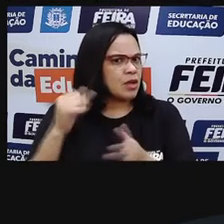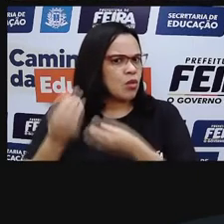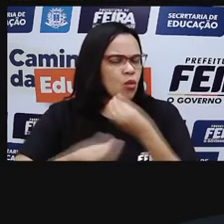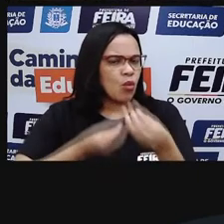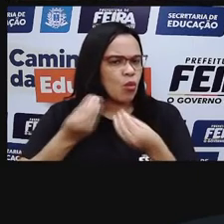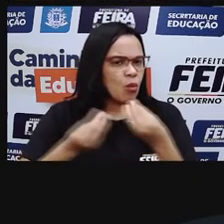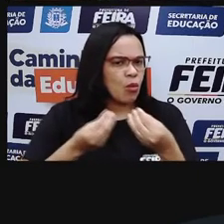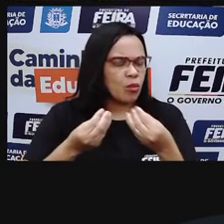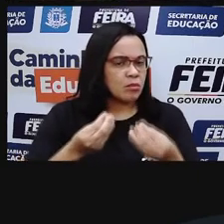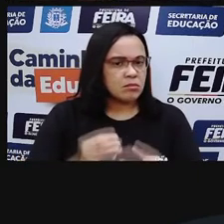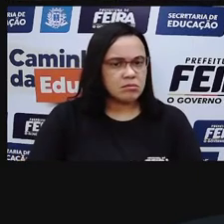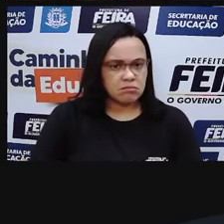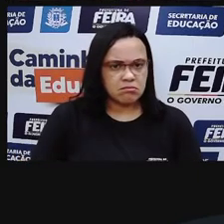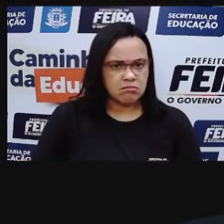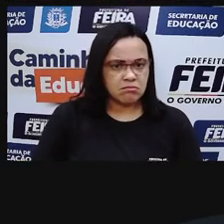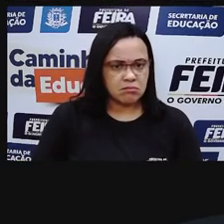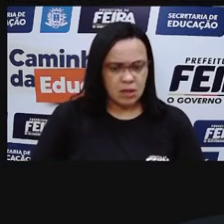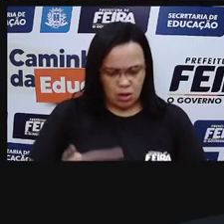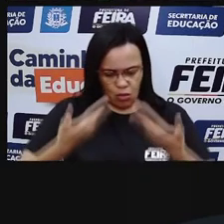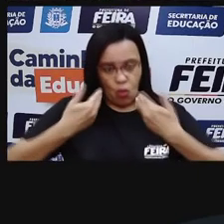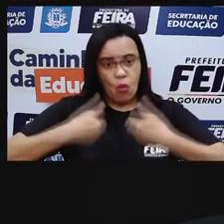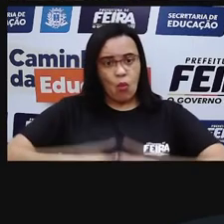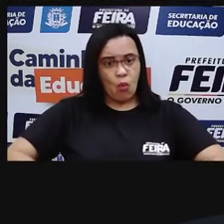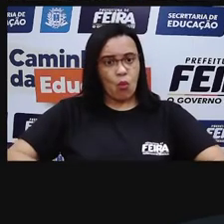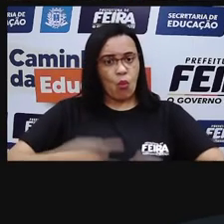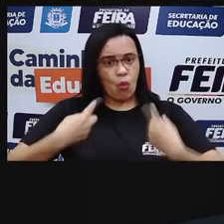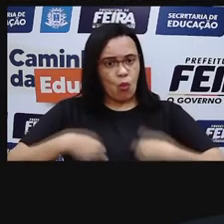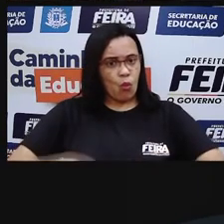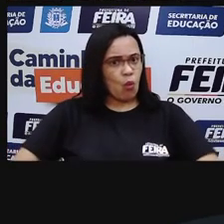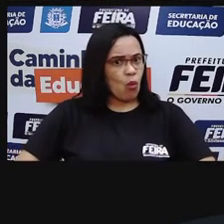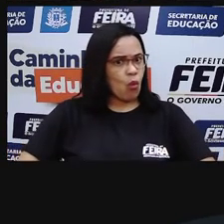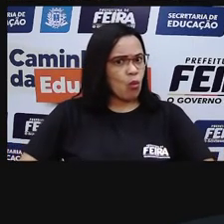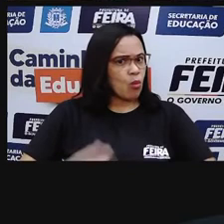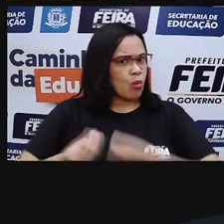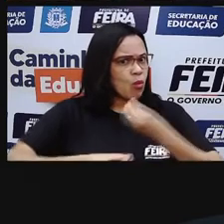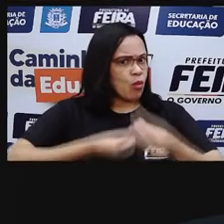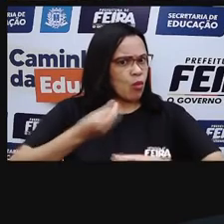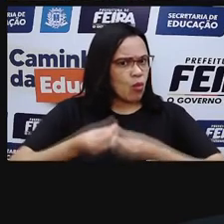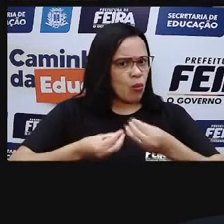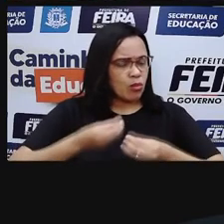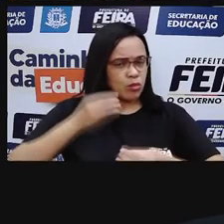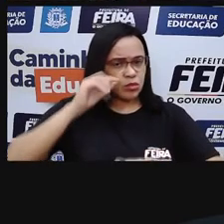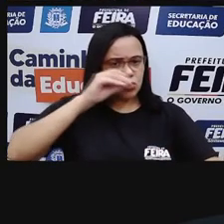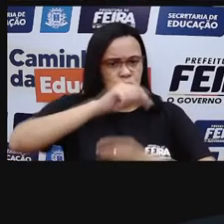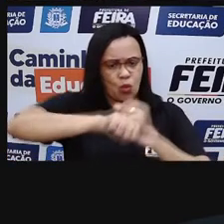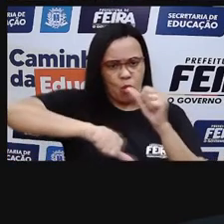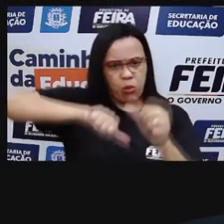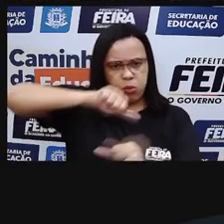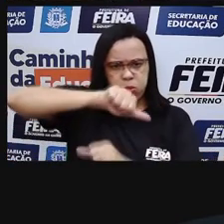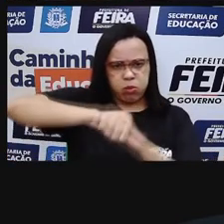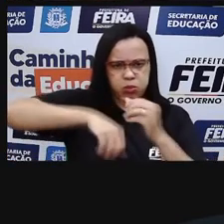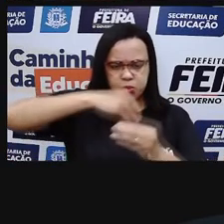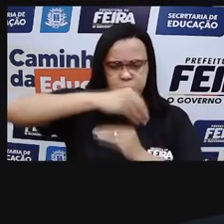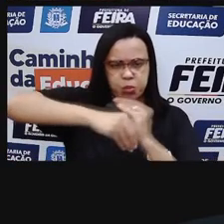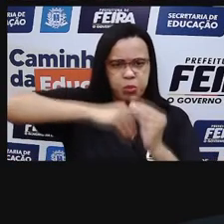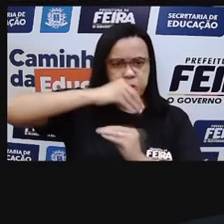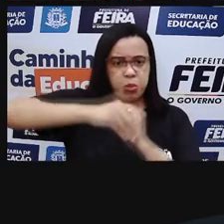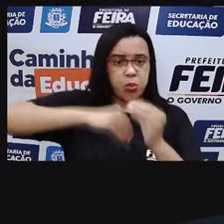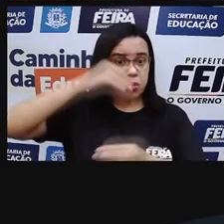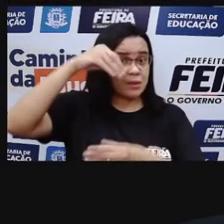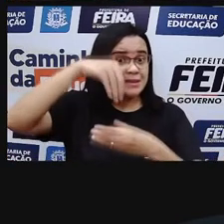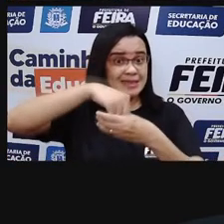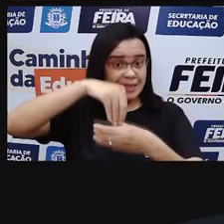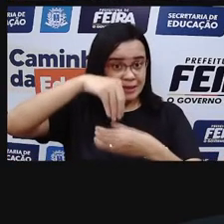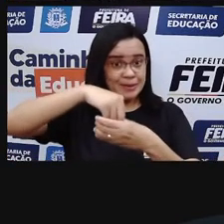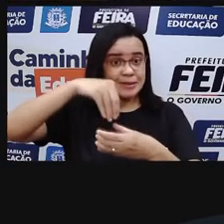que vai fazer o quê? Vai fazer com que o meu corpo reaja e produza anticorpos para combater, né,